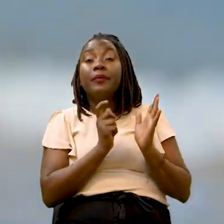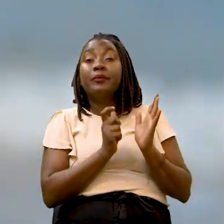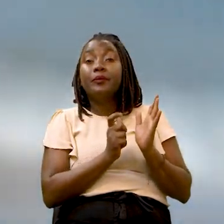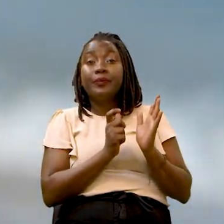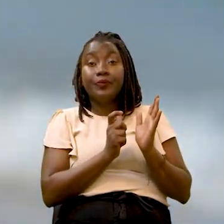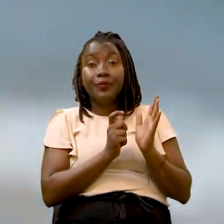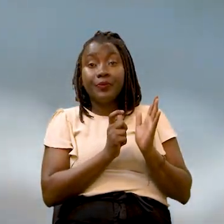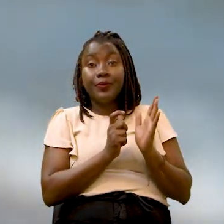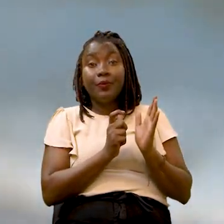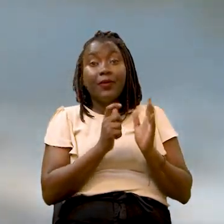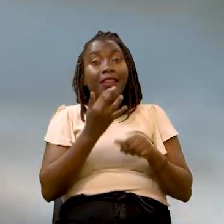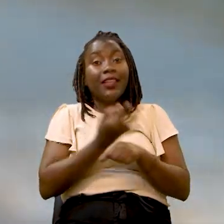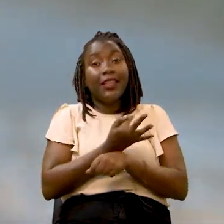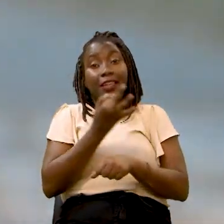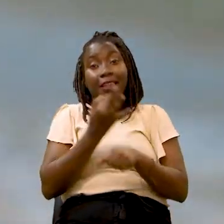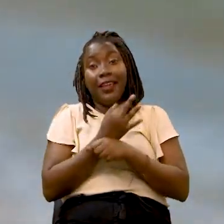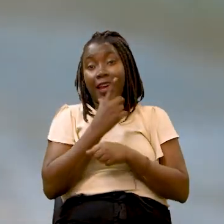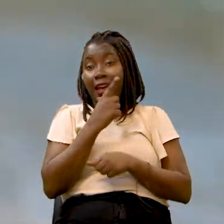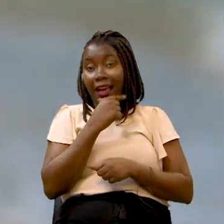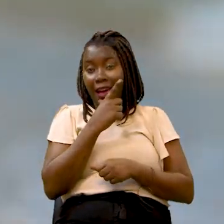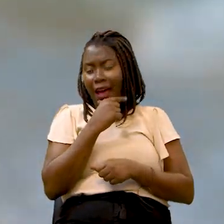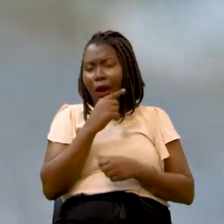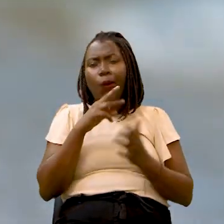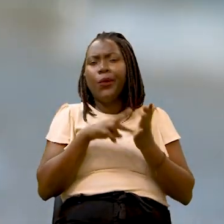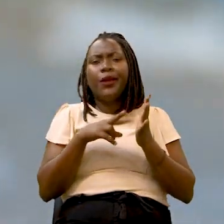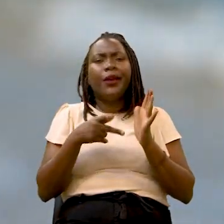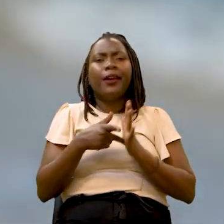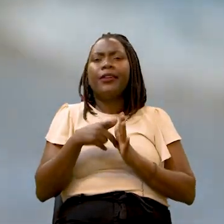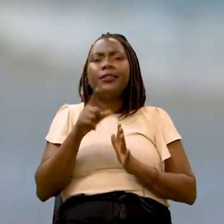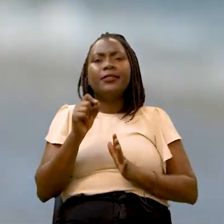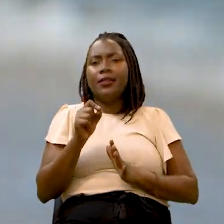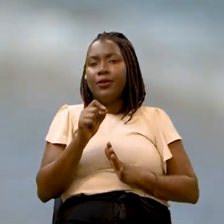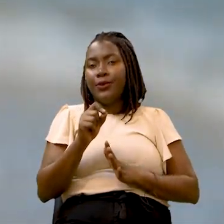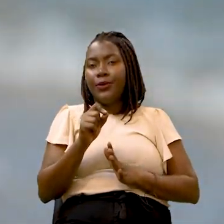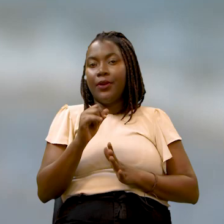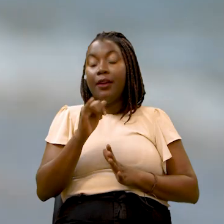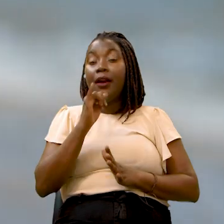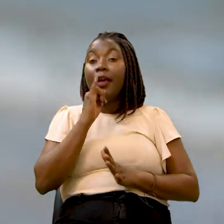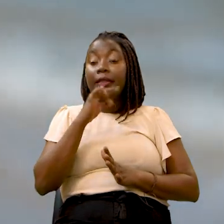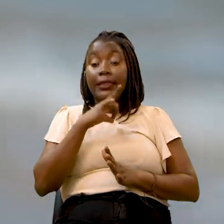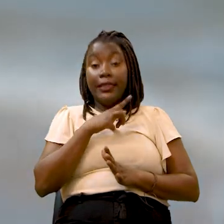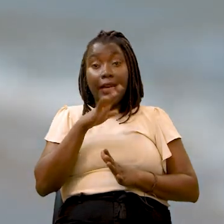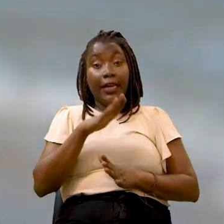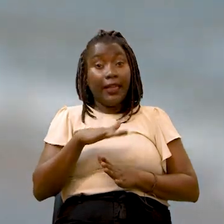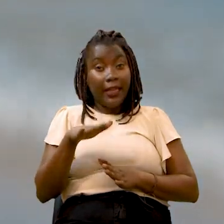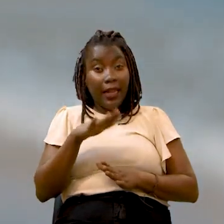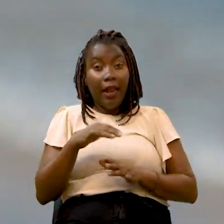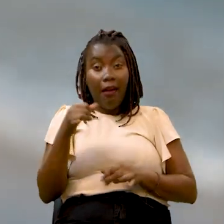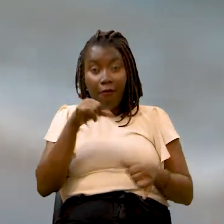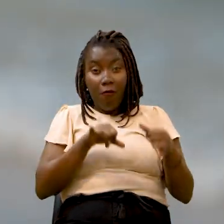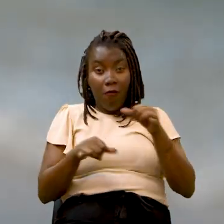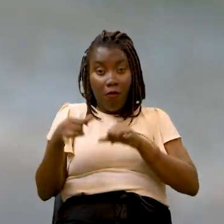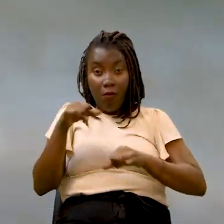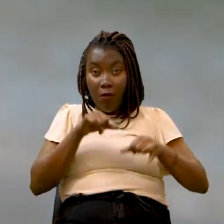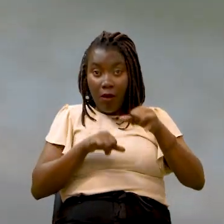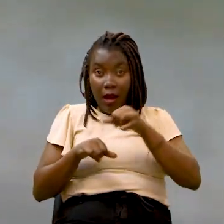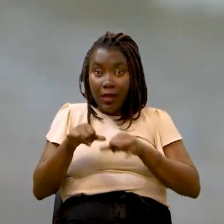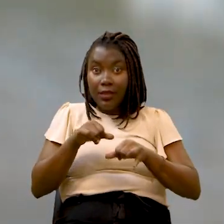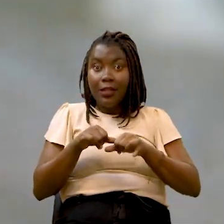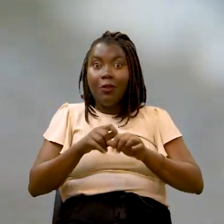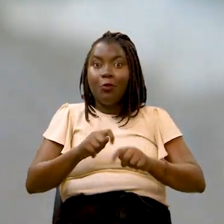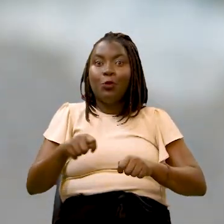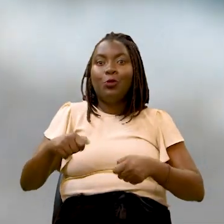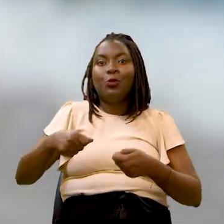protetor solar com resistência à água. O que quer dizer isso? Ele tem lá uma formulação